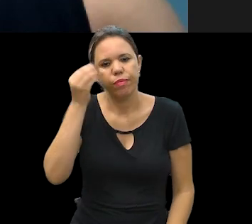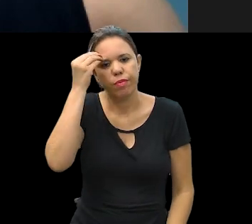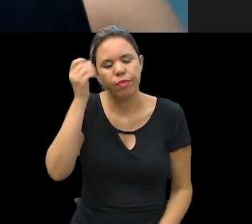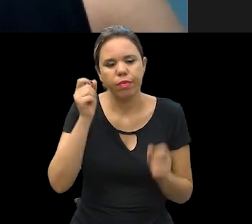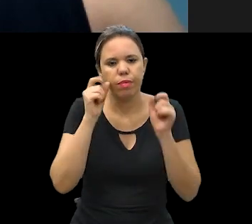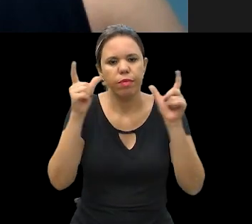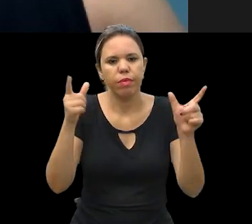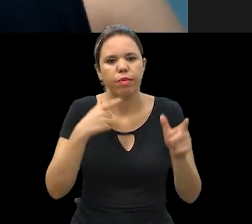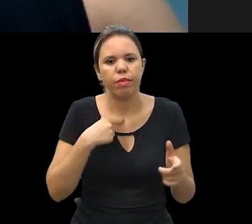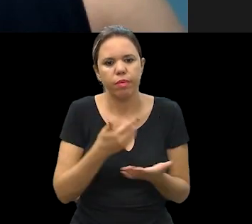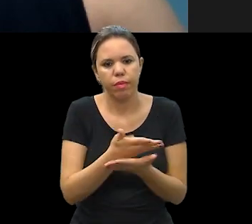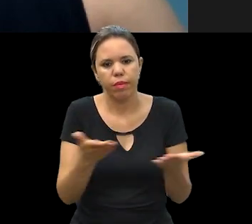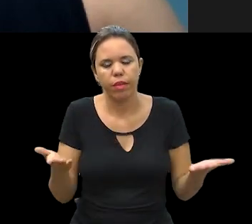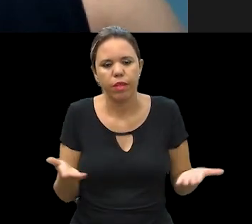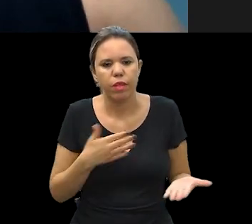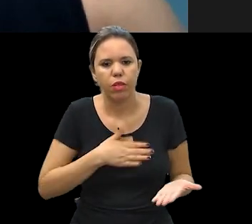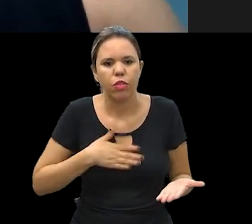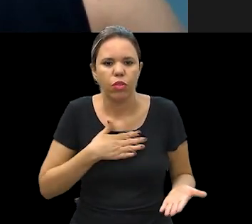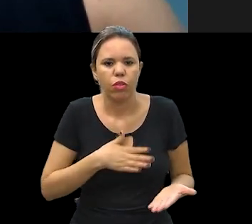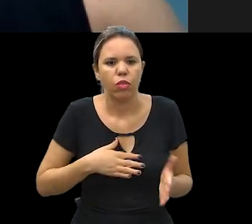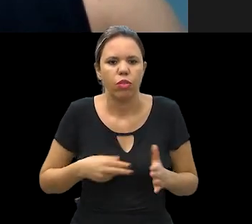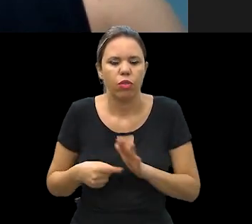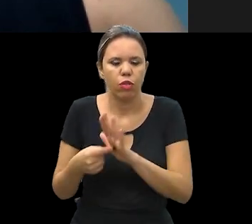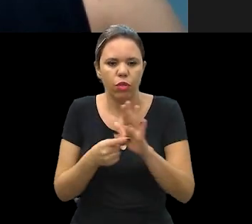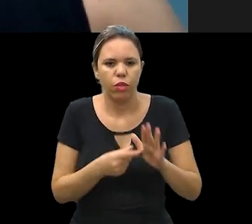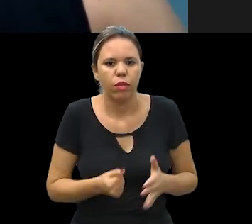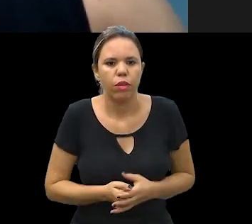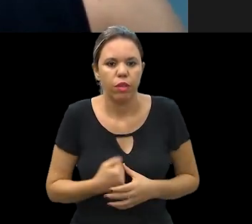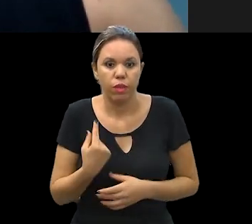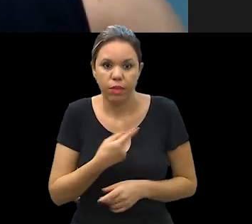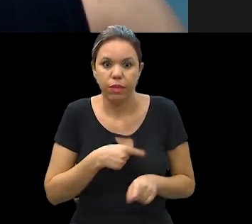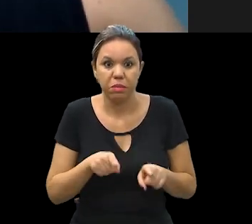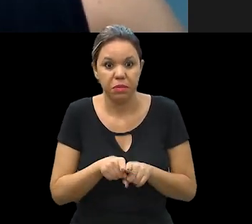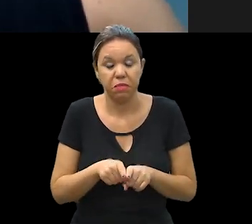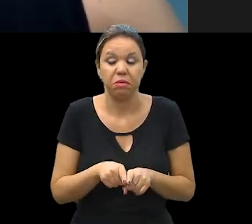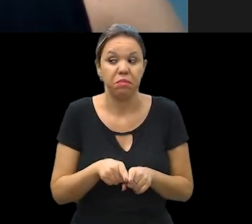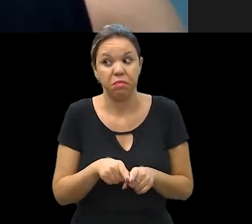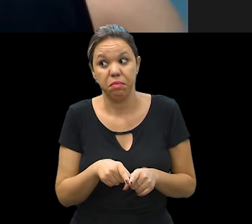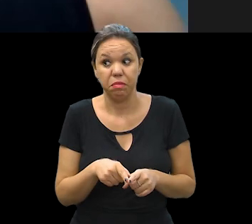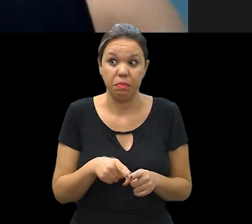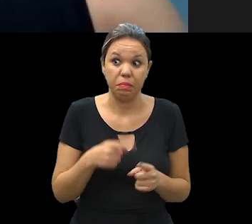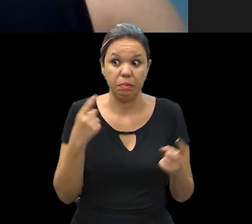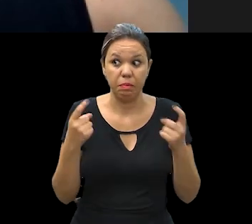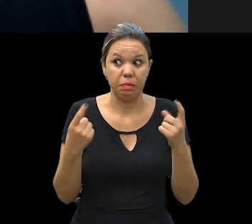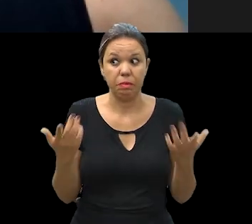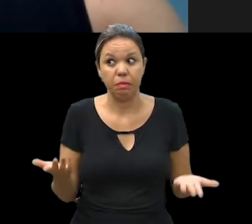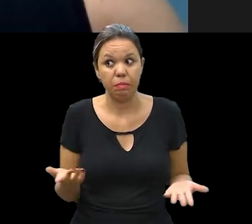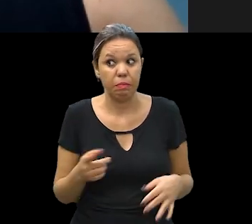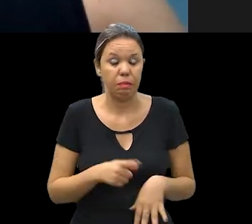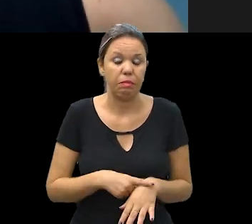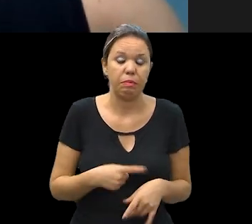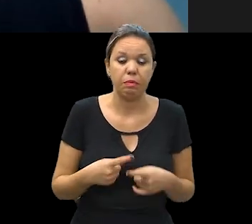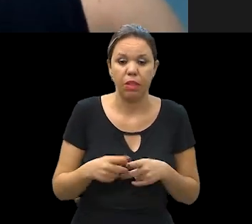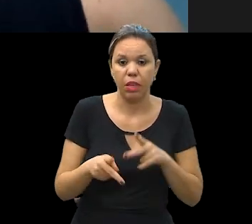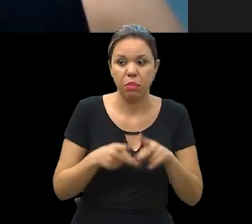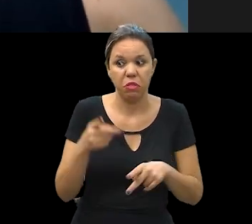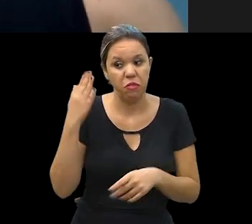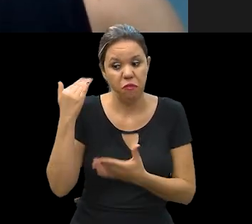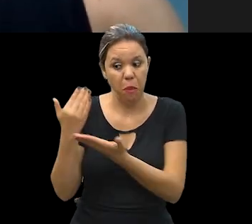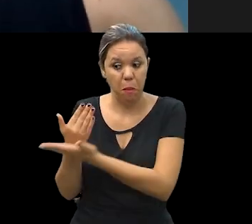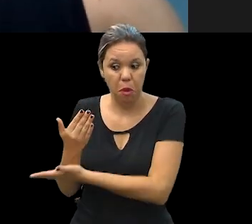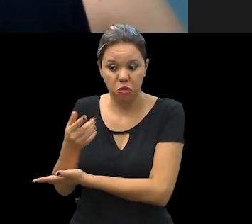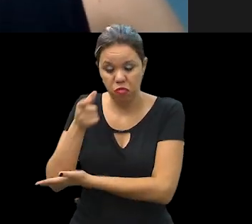coisa que já despertou alguma coisa neles ali, eles gostaram do nosso repertório e tal, e a gente também ficou até meio apreensivo na hora, né, porque a